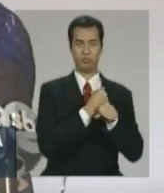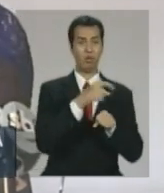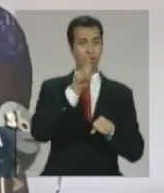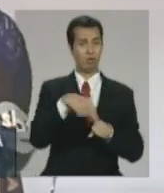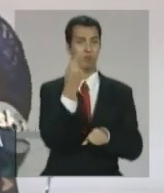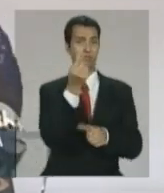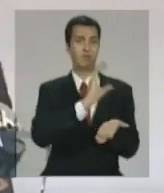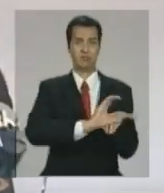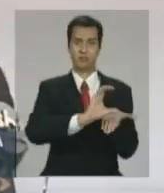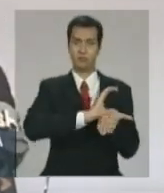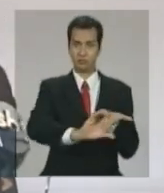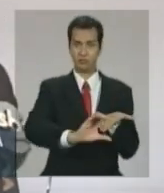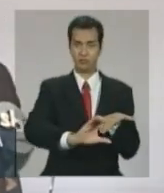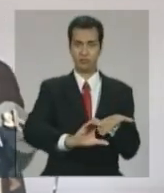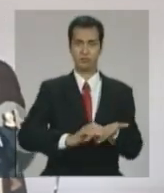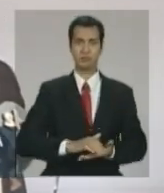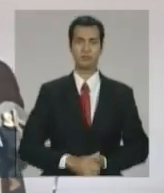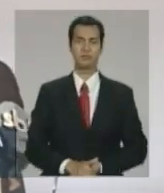claro. Como é que estava